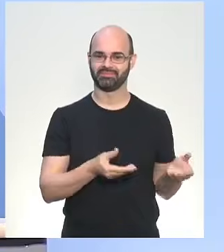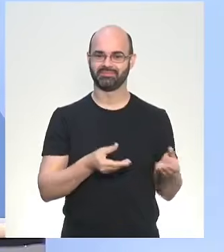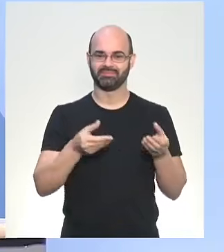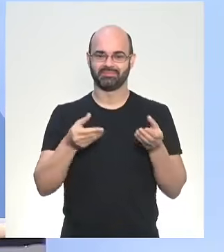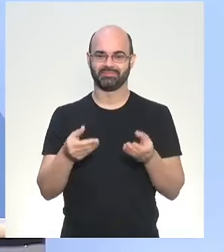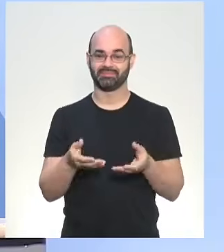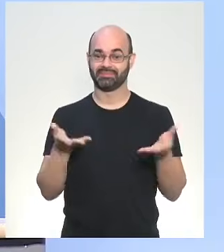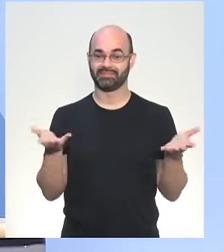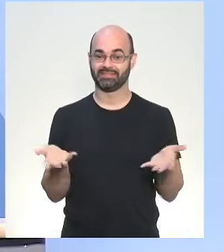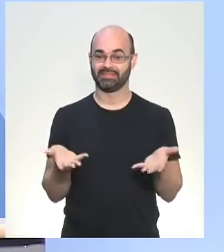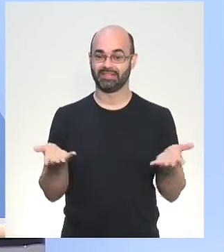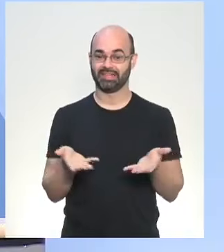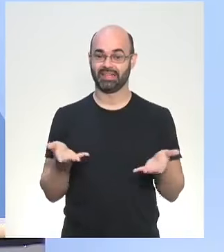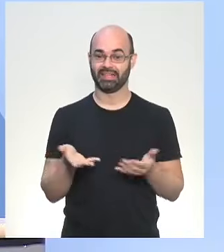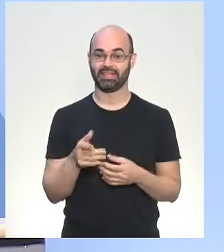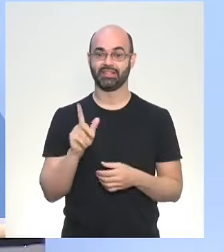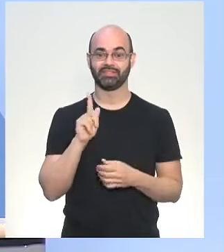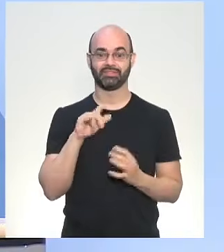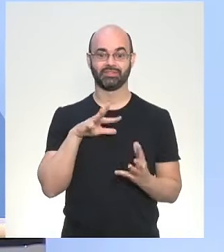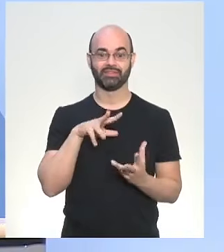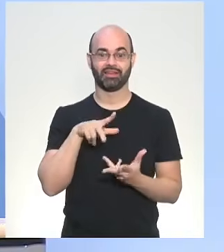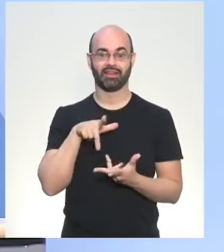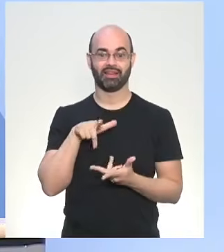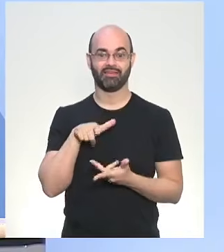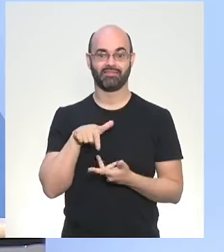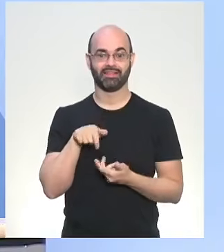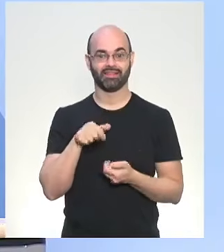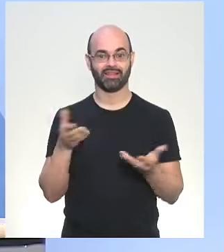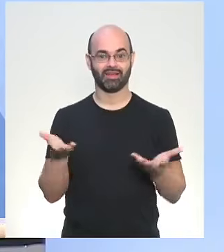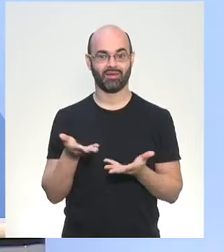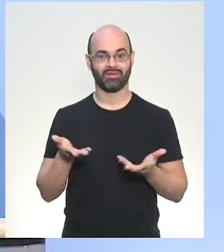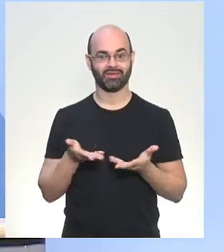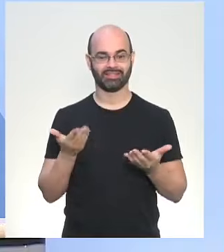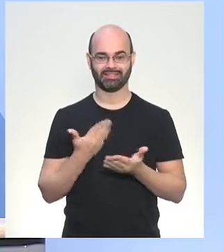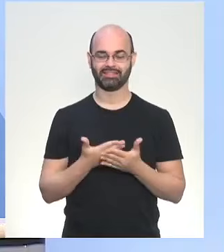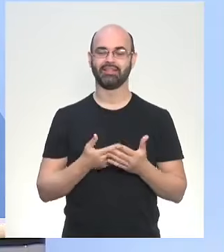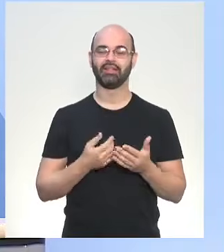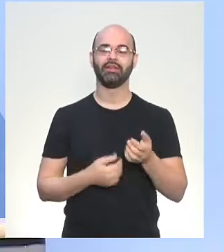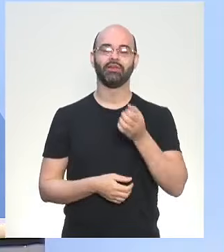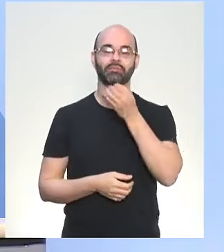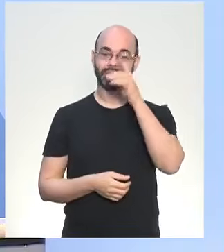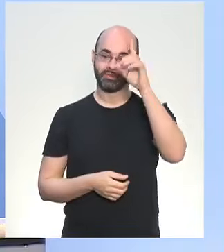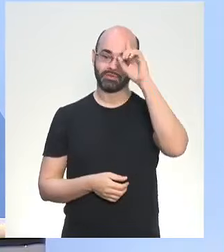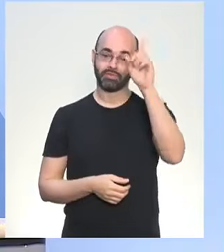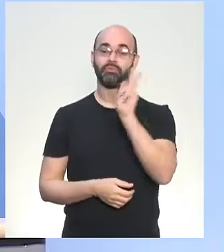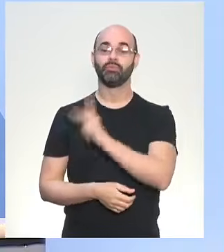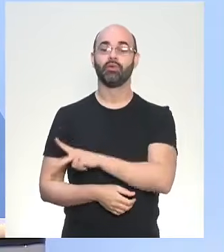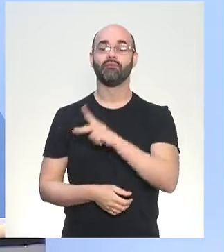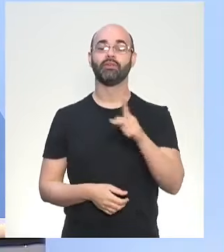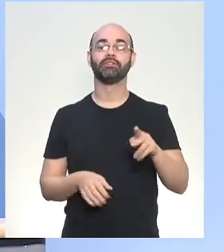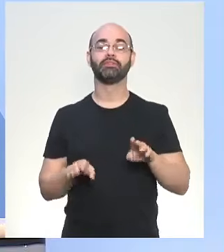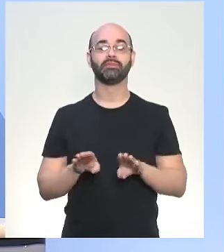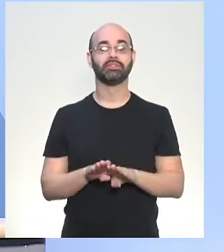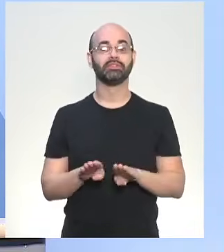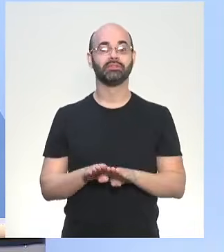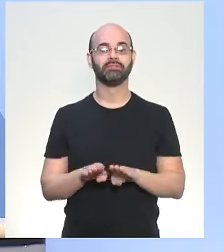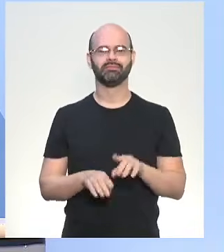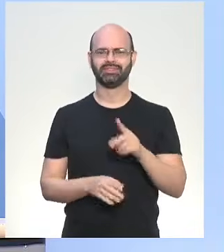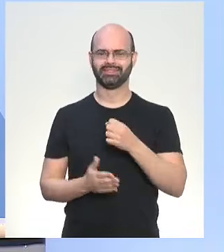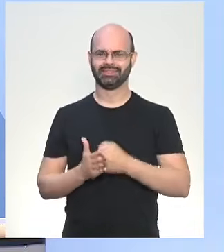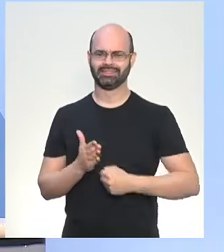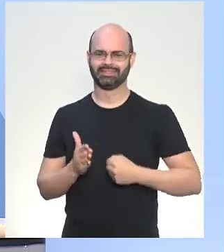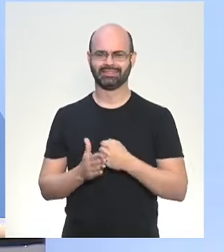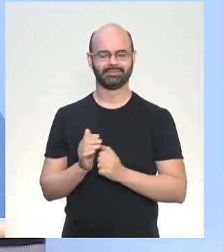de hoje. E também já vamos desejar um bom dia aos professores guerreiros e parceiros que já estão aqui